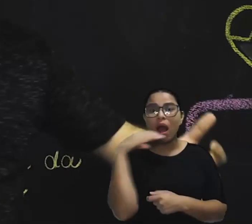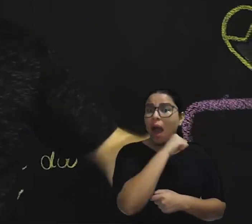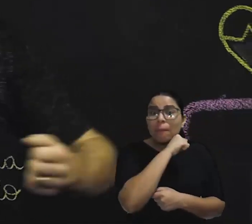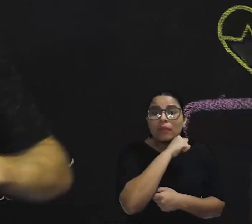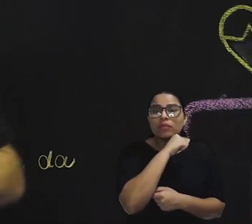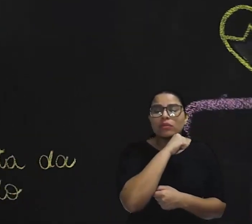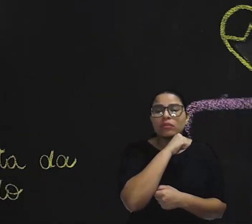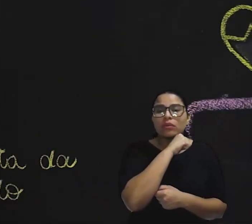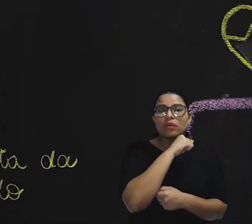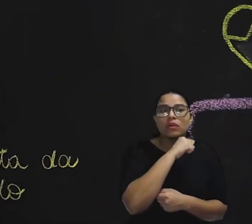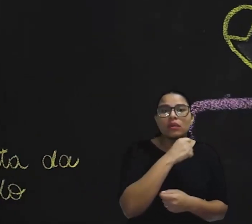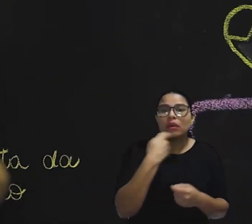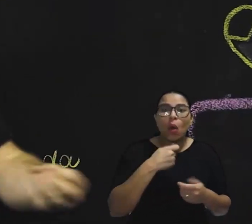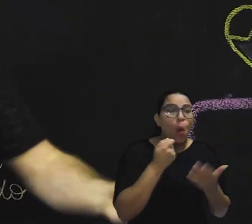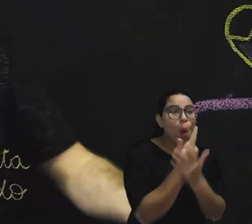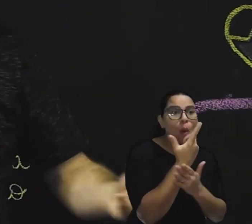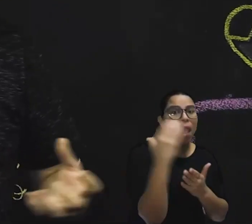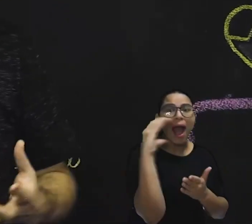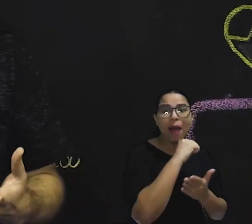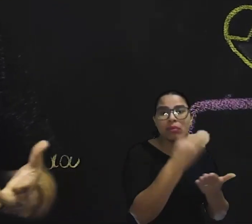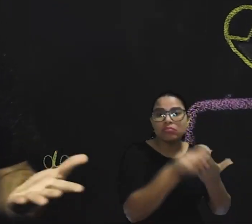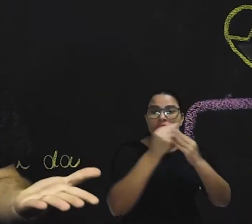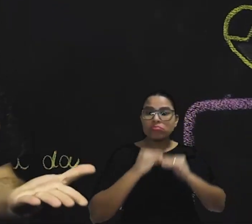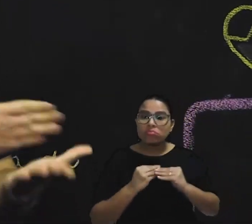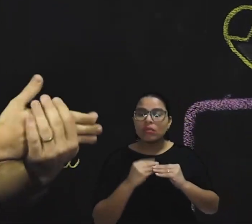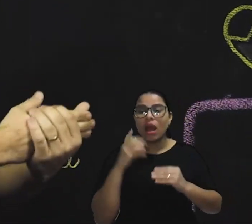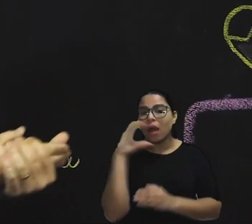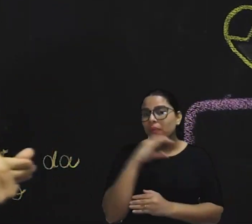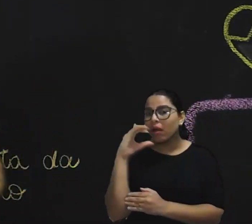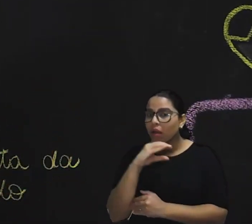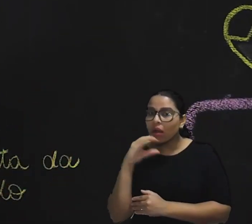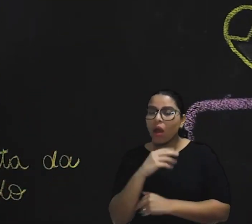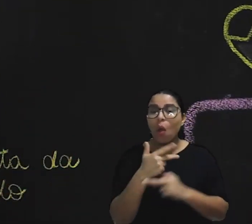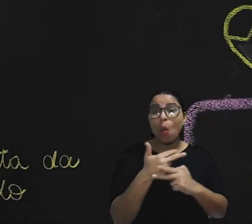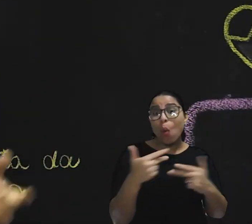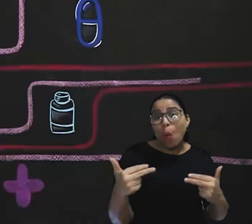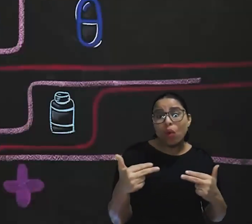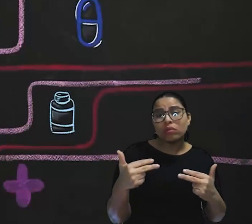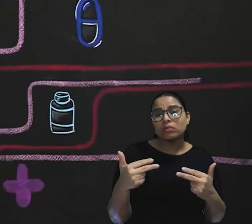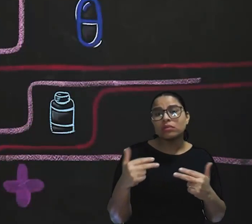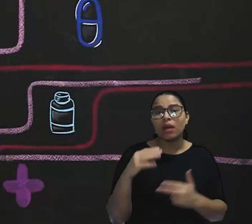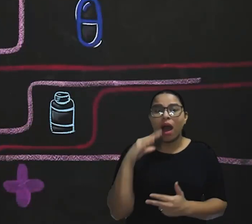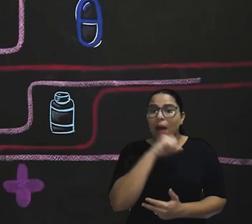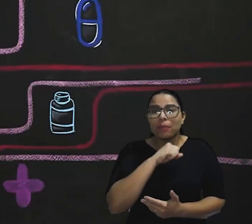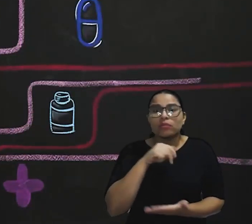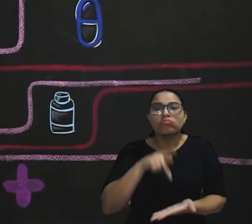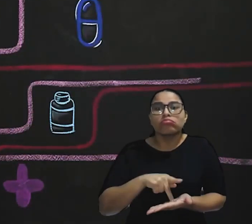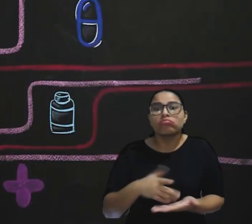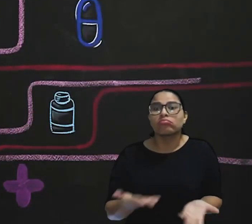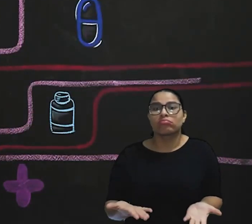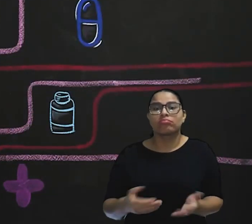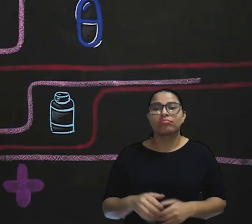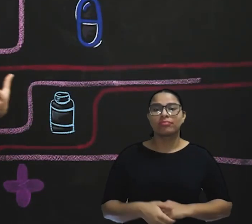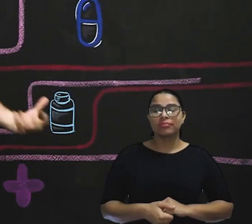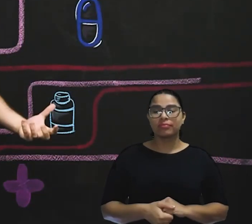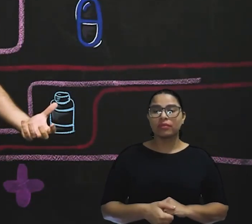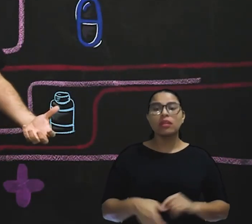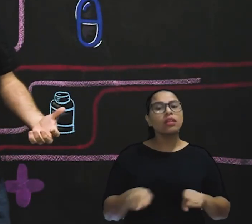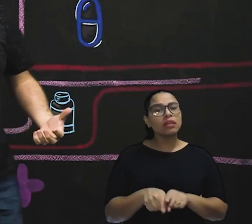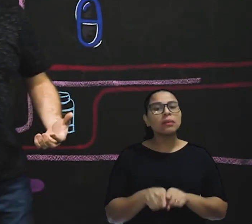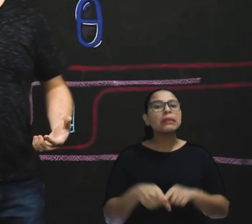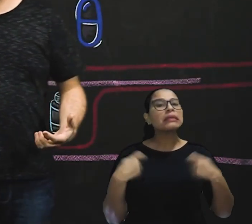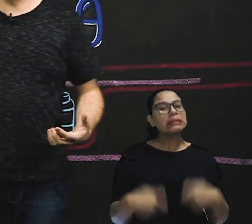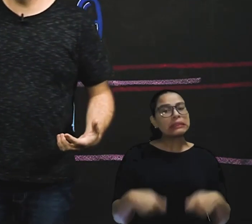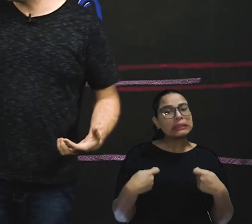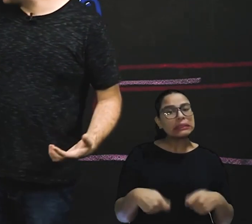entregas rápidas, de alimentos rápidos, de coisas que sejam cada vez mais imediatas. E isso também gerado através de necessidades